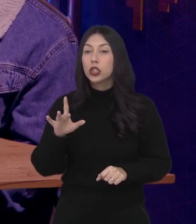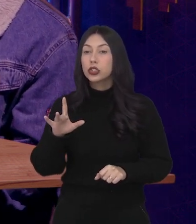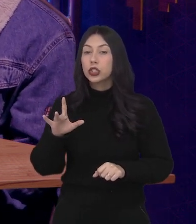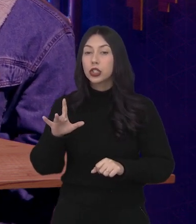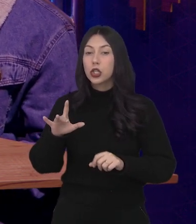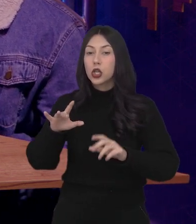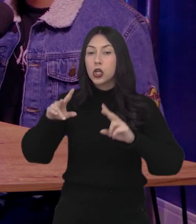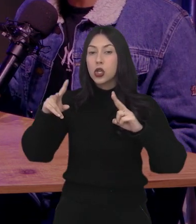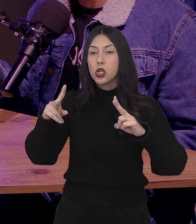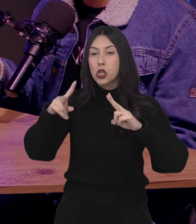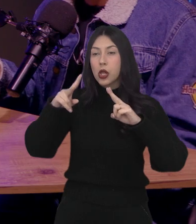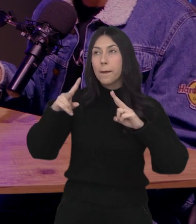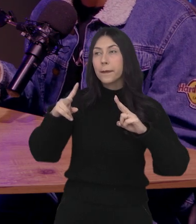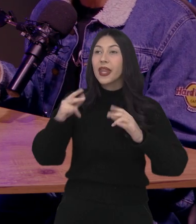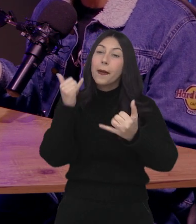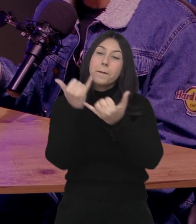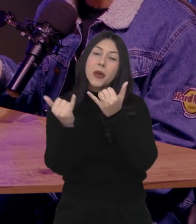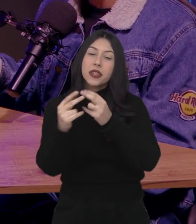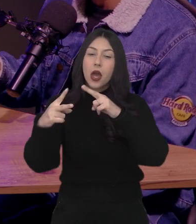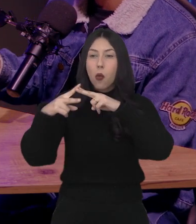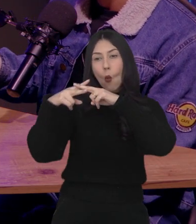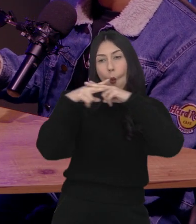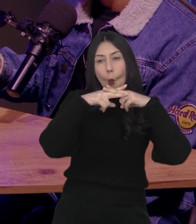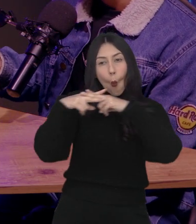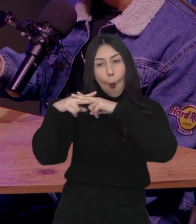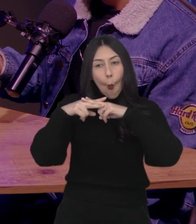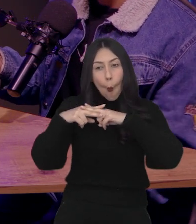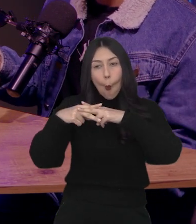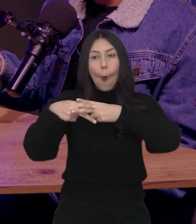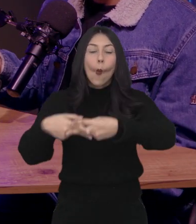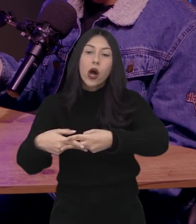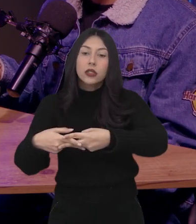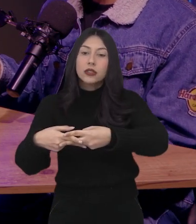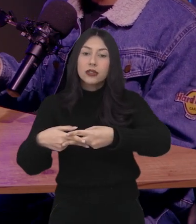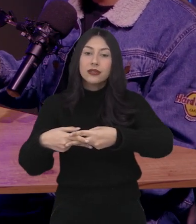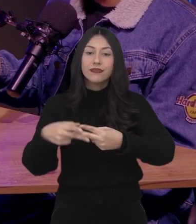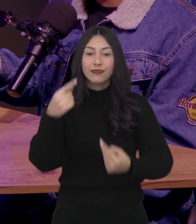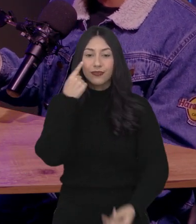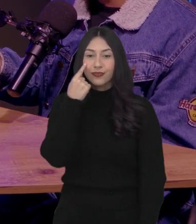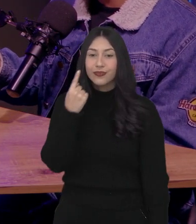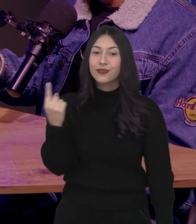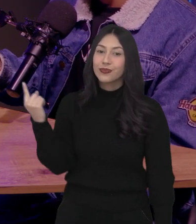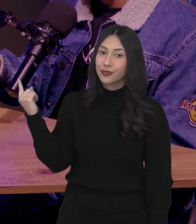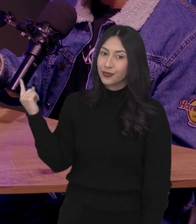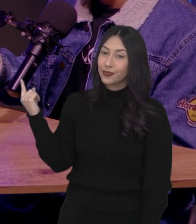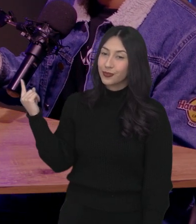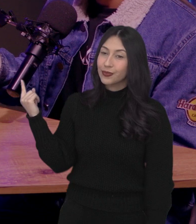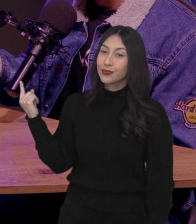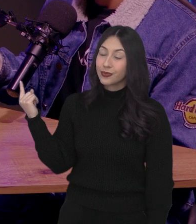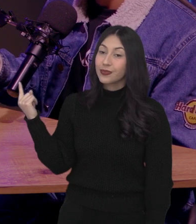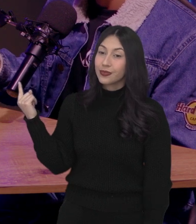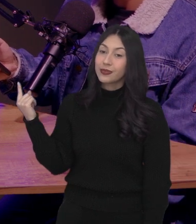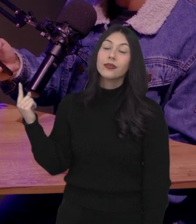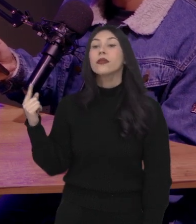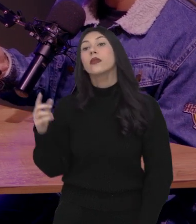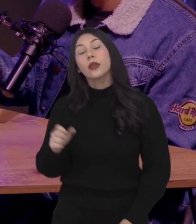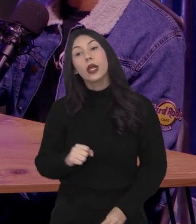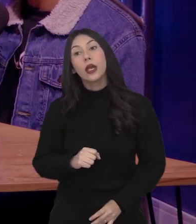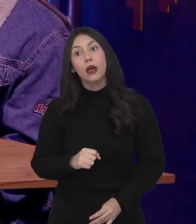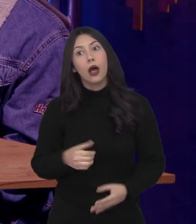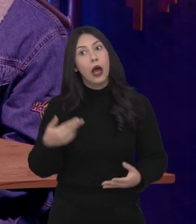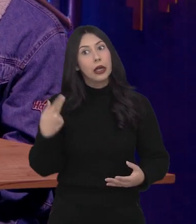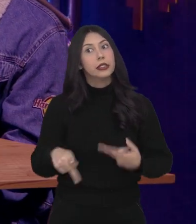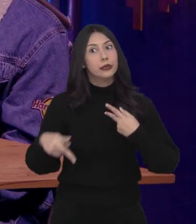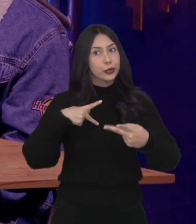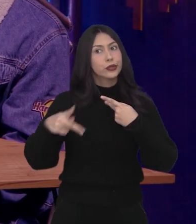derrubar, que é meio parecido com o wrestling, que a gente é bastante forte aqui em São José, inclusive os nossos atletas